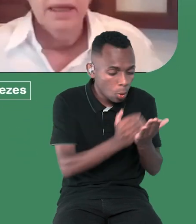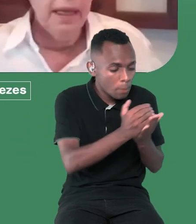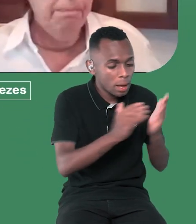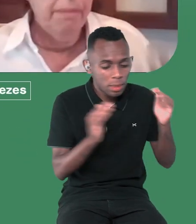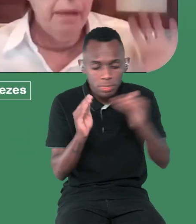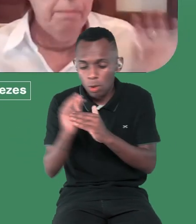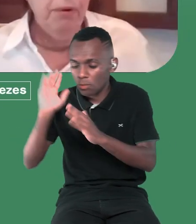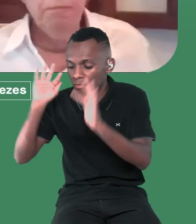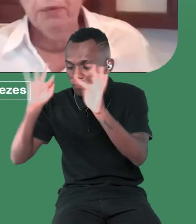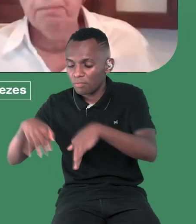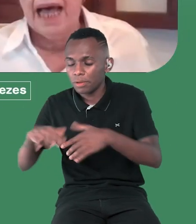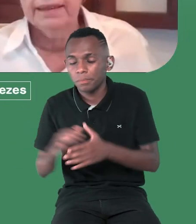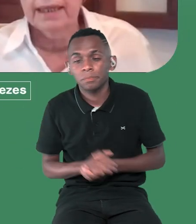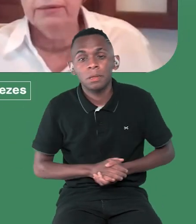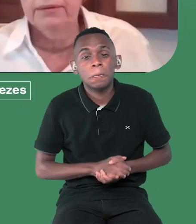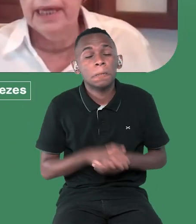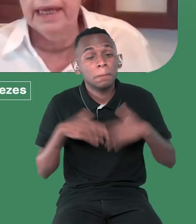Van Gogh